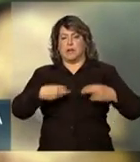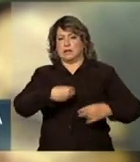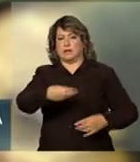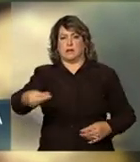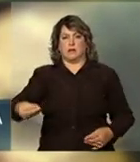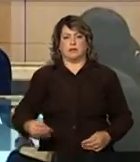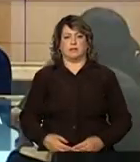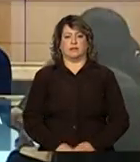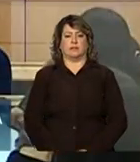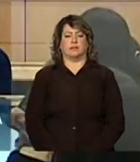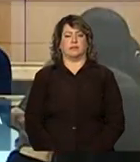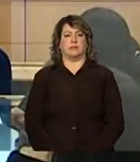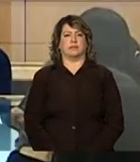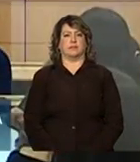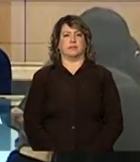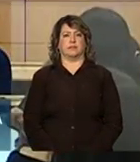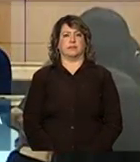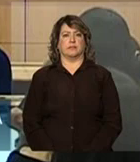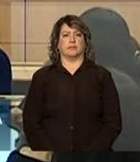distribuição?